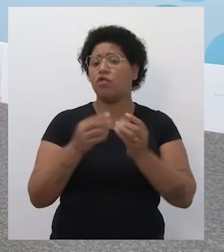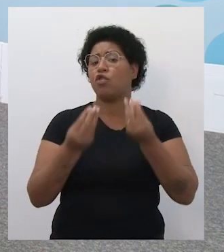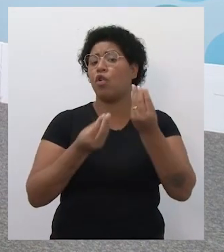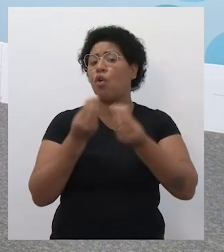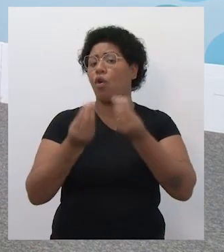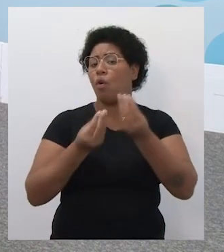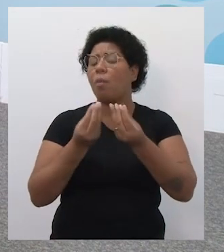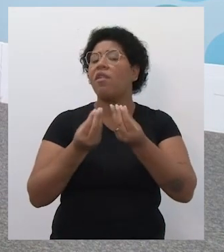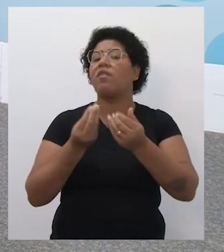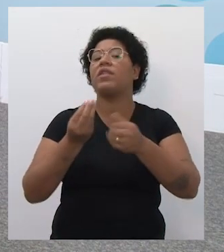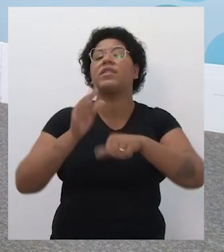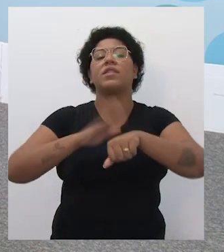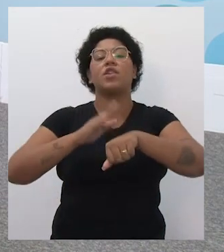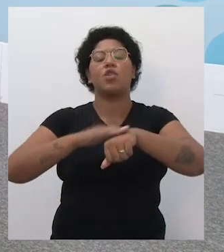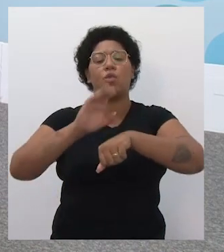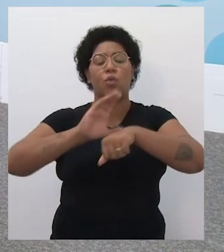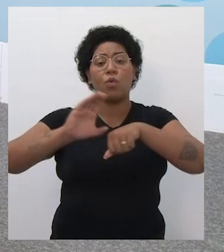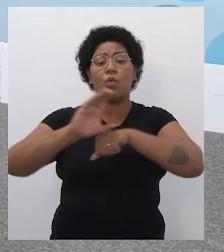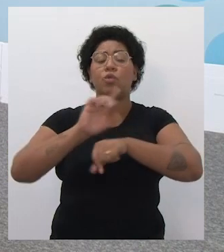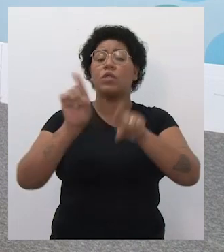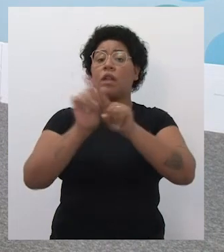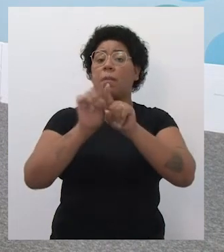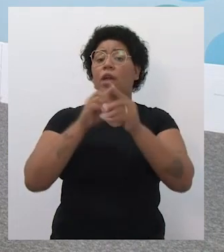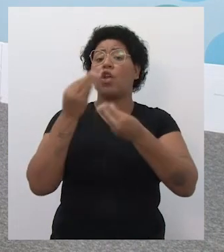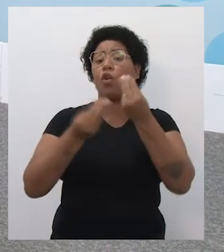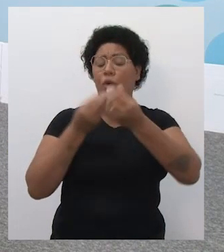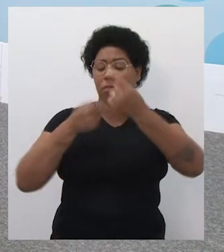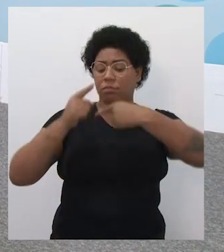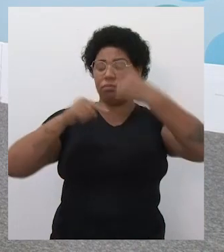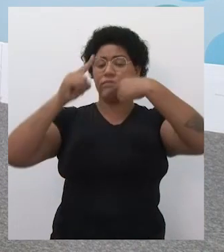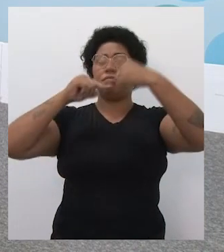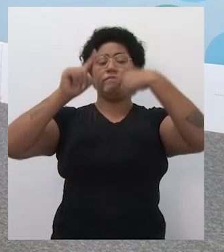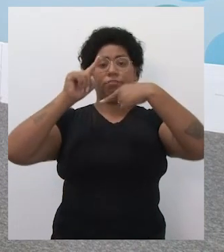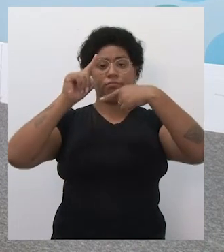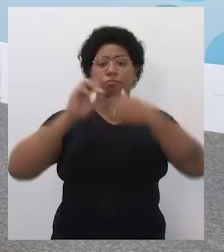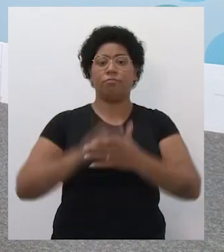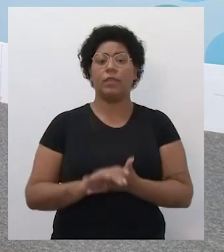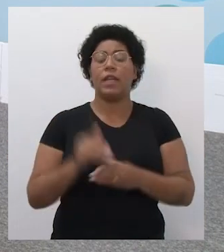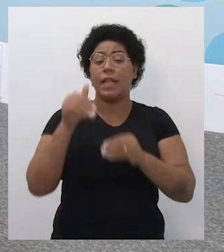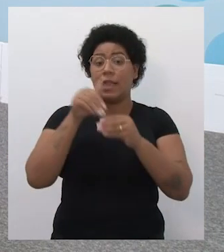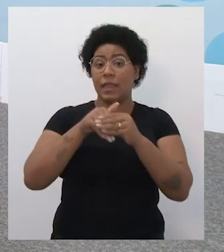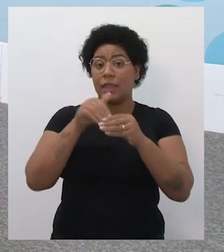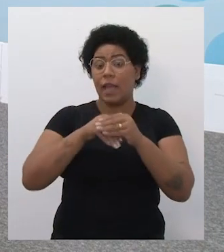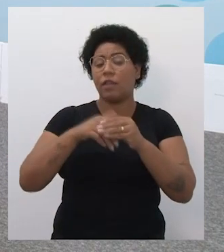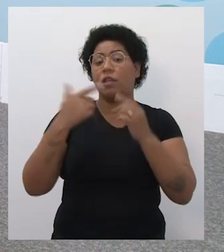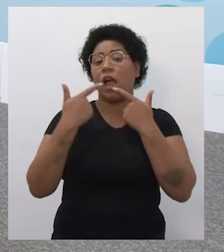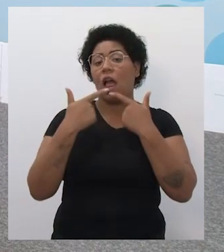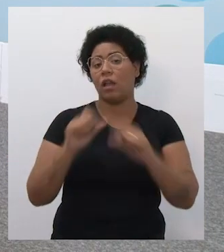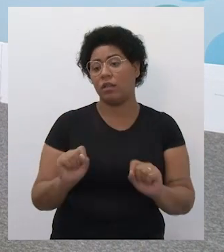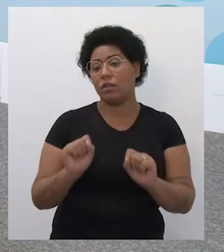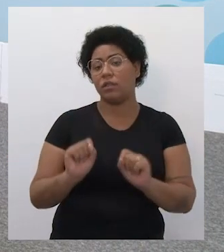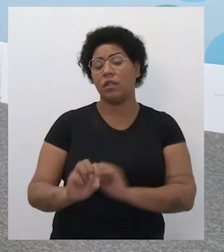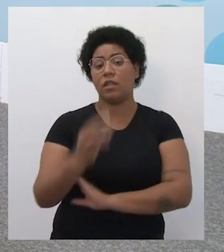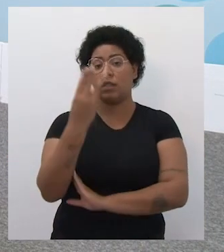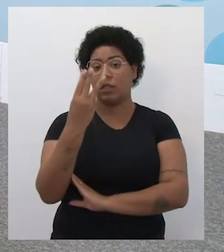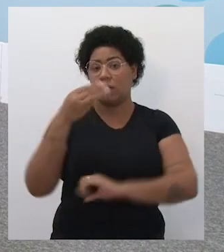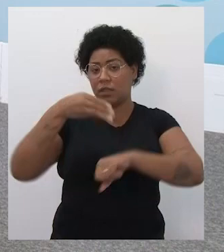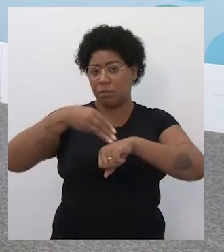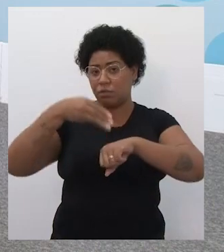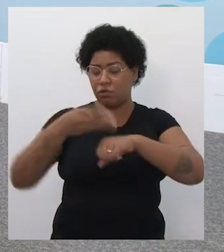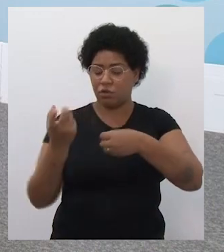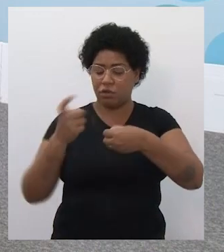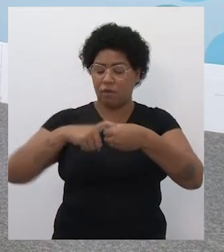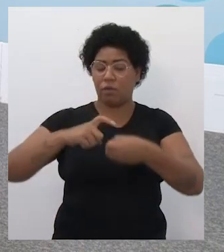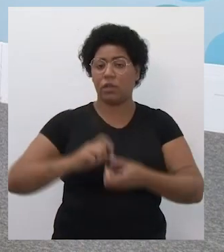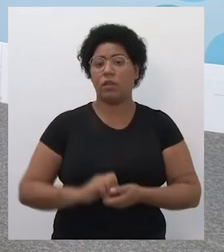as possibilidades de desenvolvimento, né, por meio de projetos dentro da área de linguagens. Então 3 minutinhos e nós já